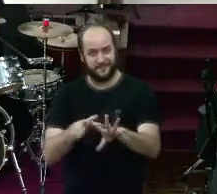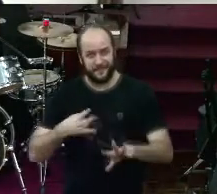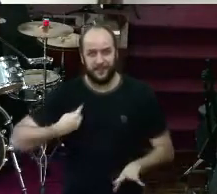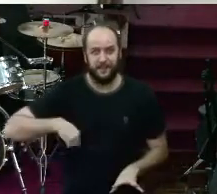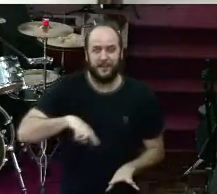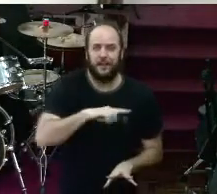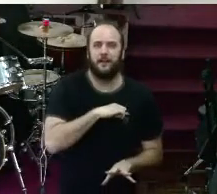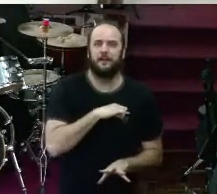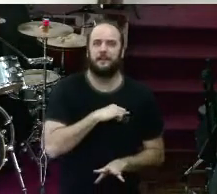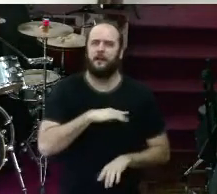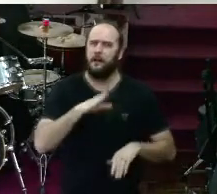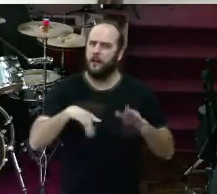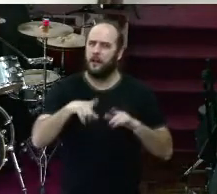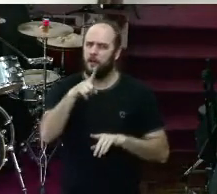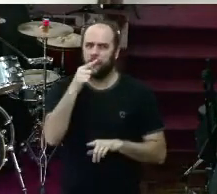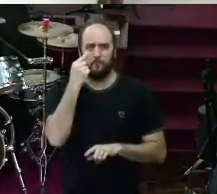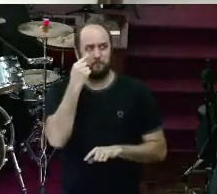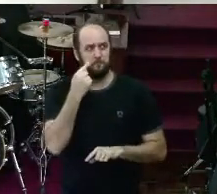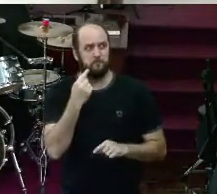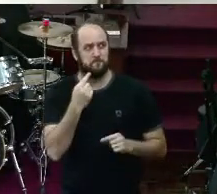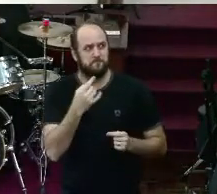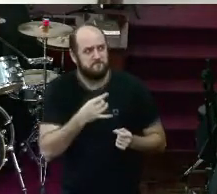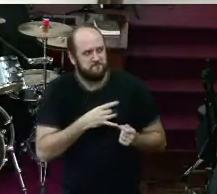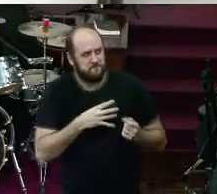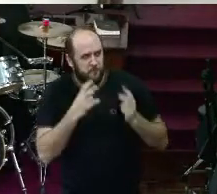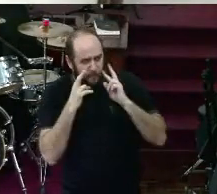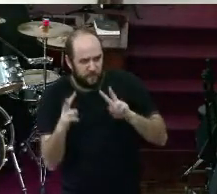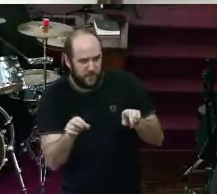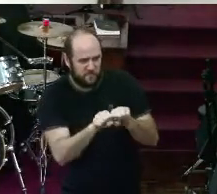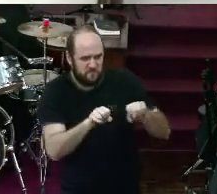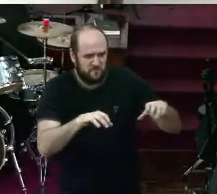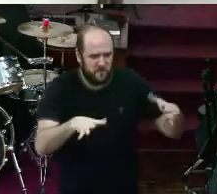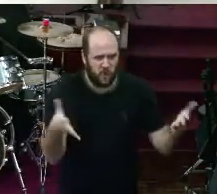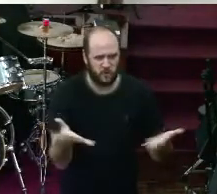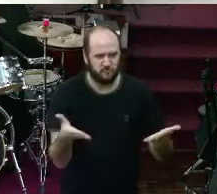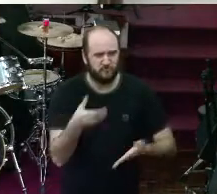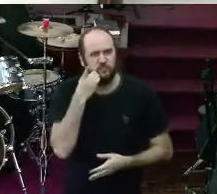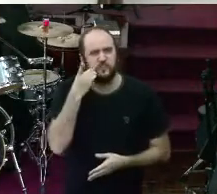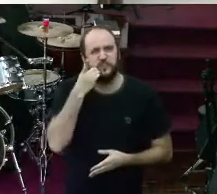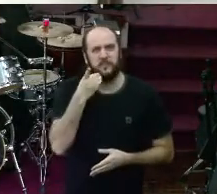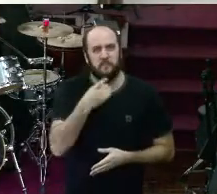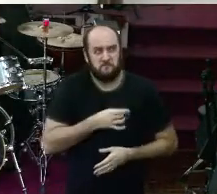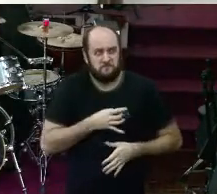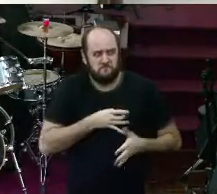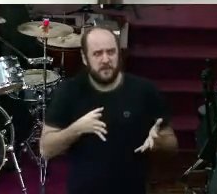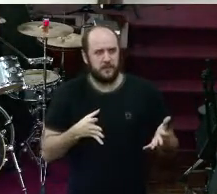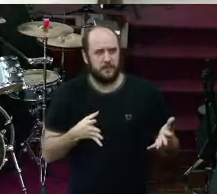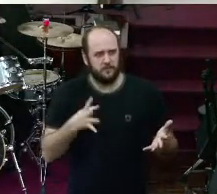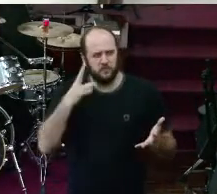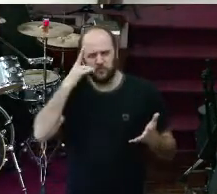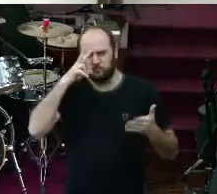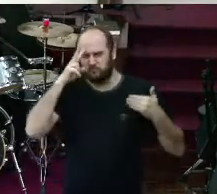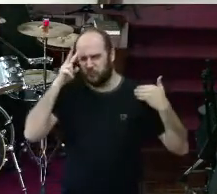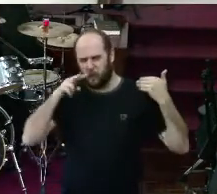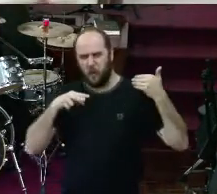ainda que você muitas vezes tenha medo dos tempos e dos dias que estamos vivendo, ao longo da história do povo de Deus,